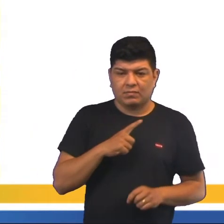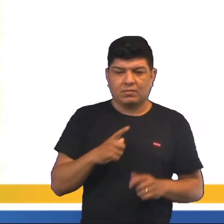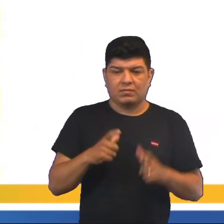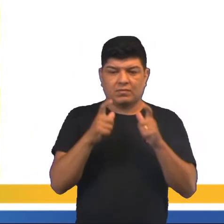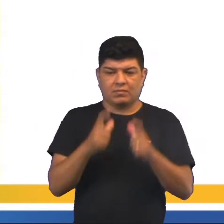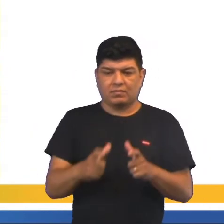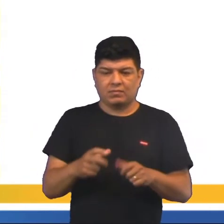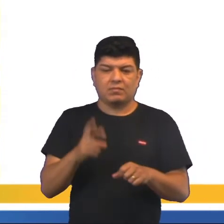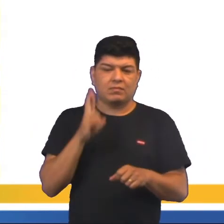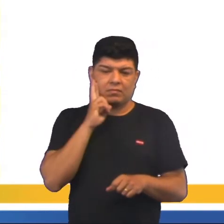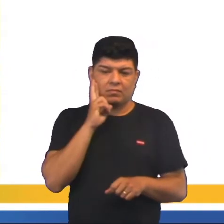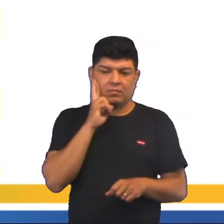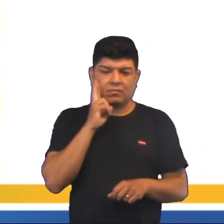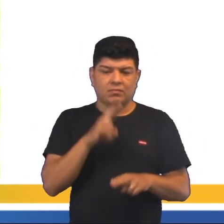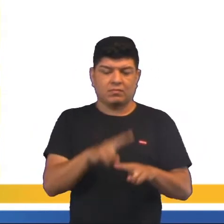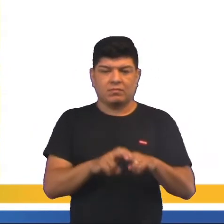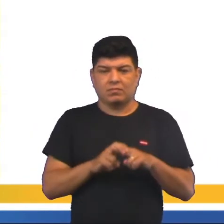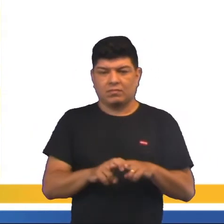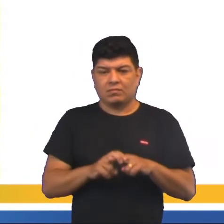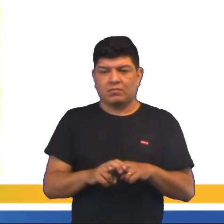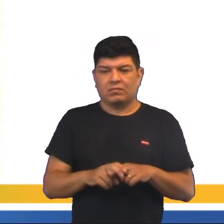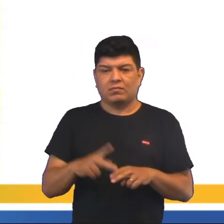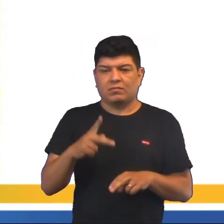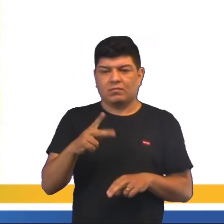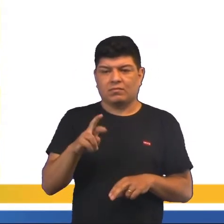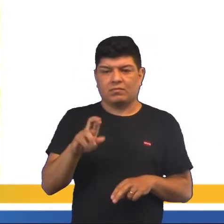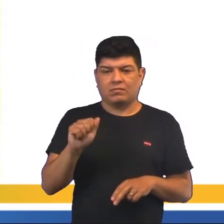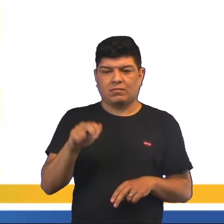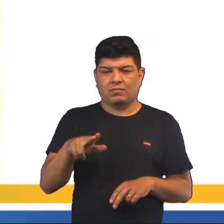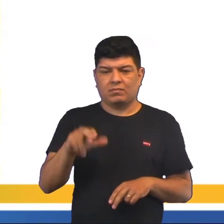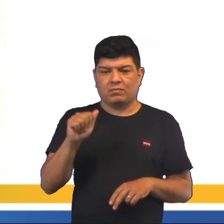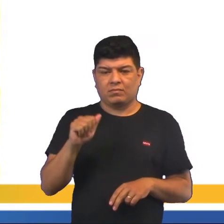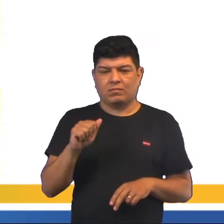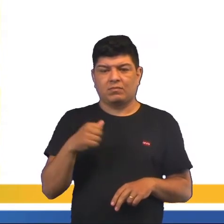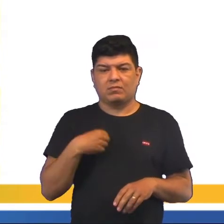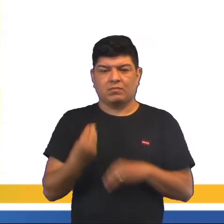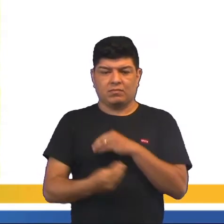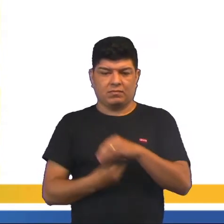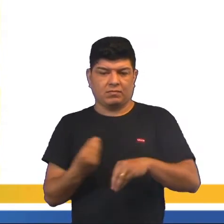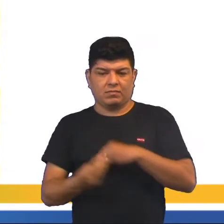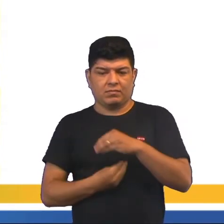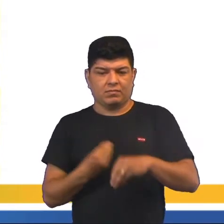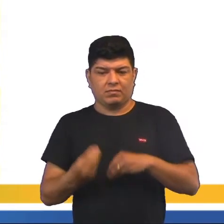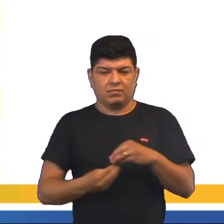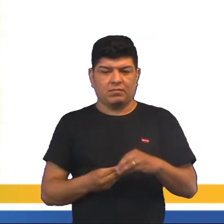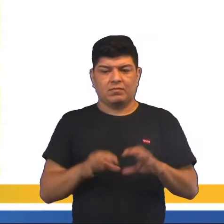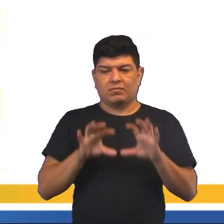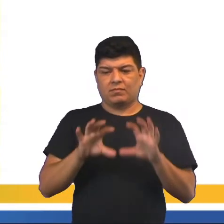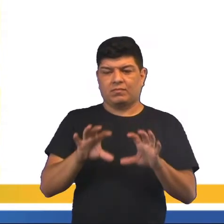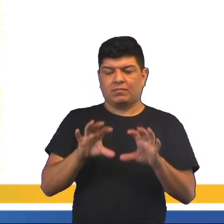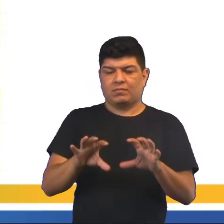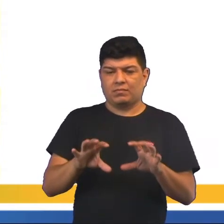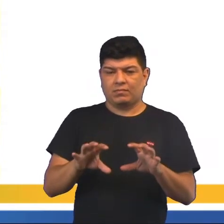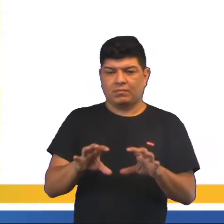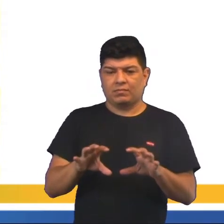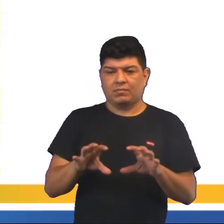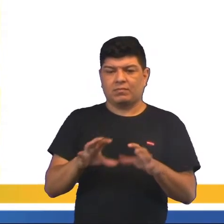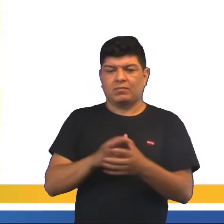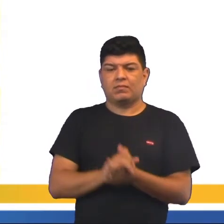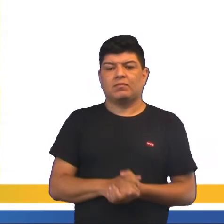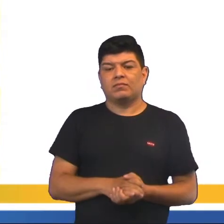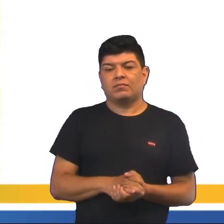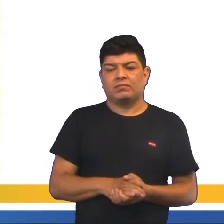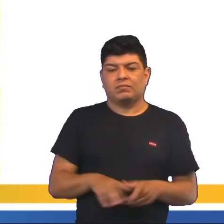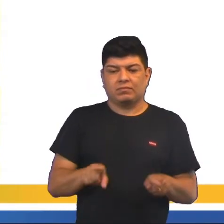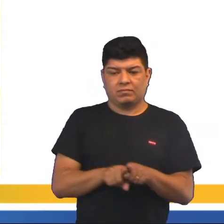terra roxa, como por exemplo o Paraná. A floresta de araucária é homogênea, com vegetação tipicamente